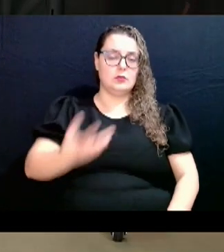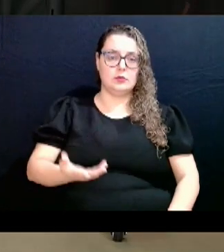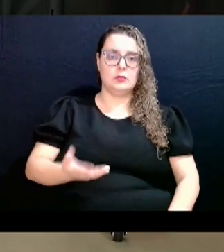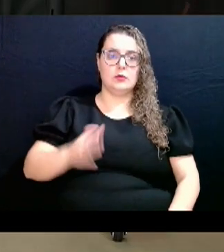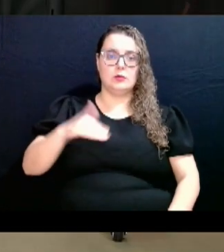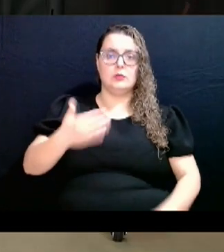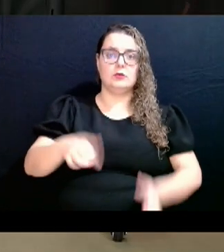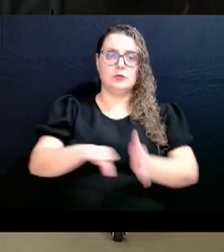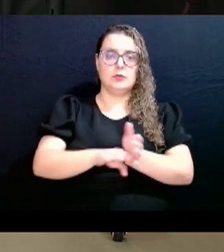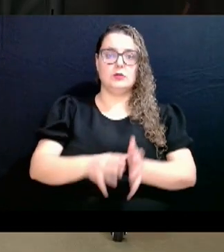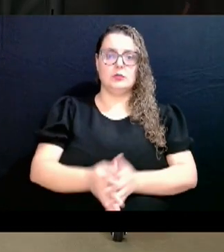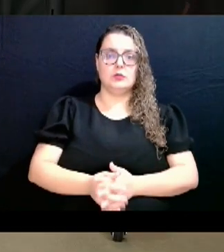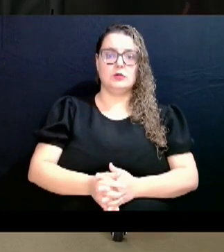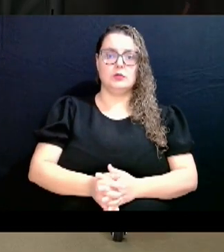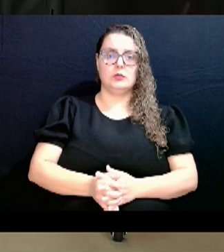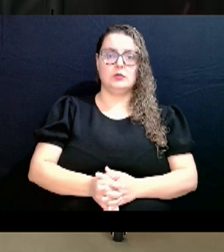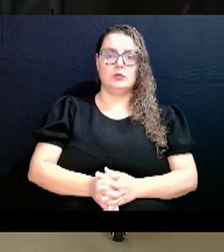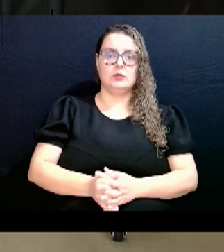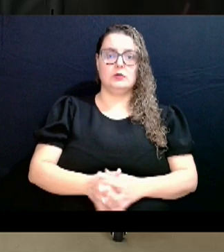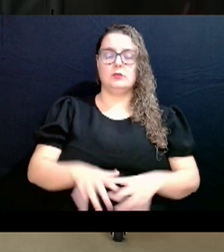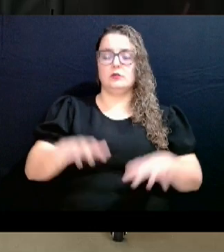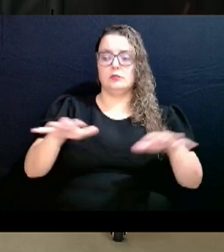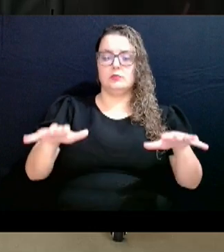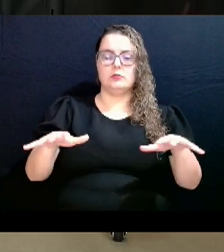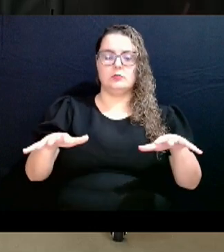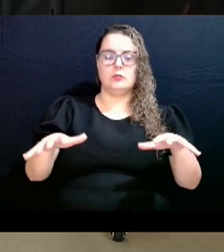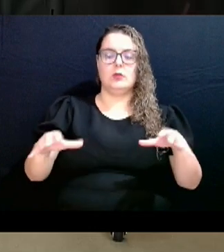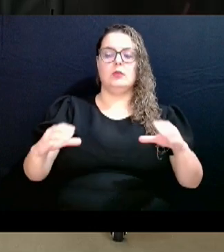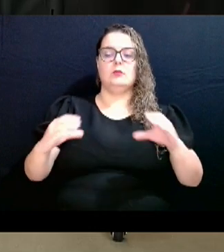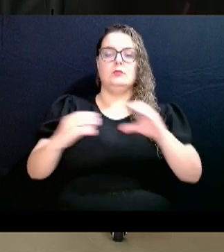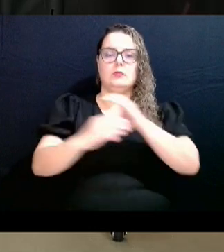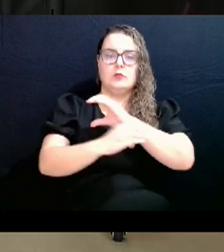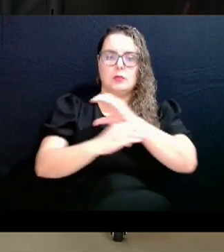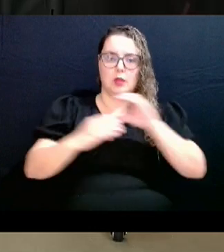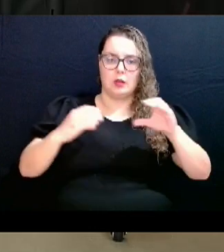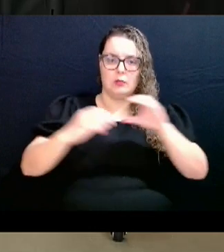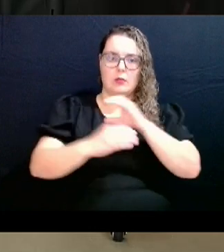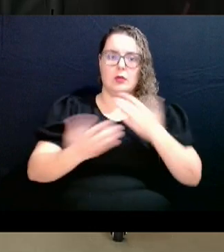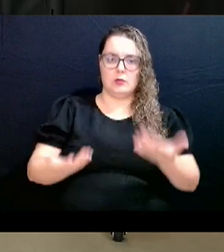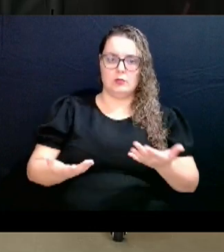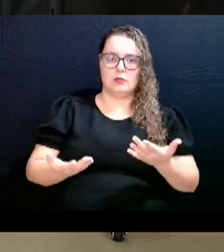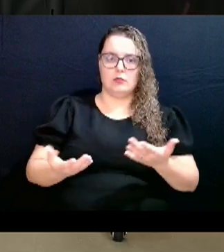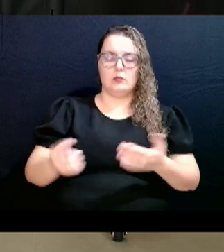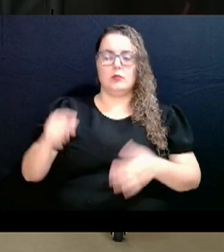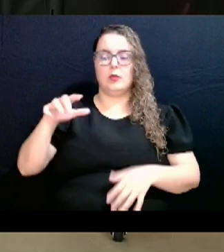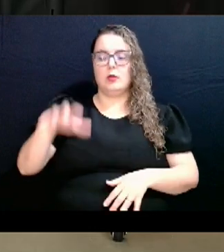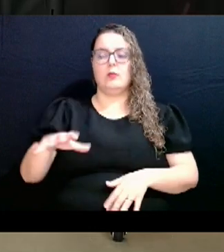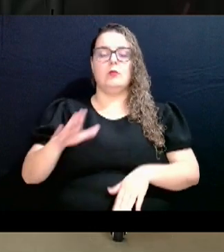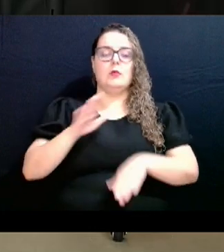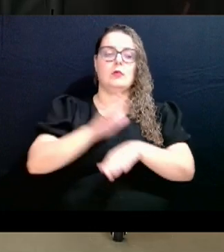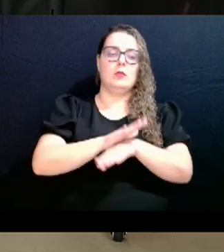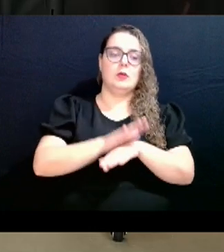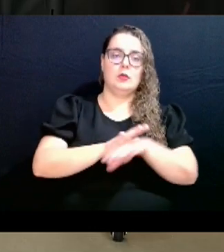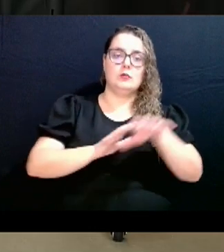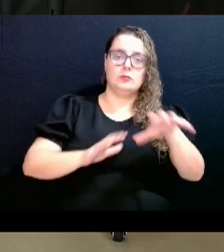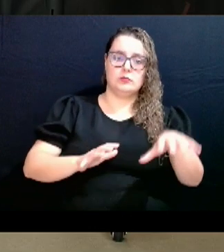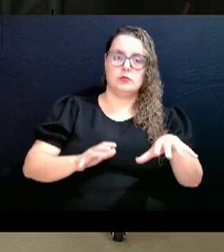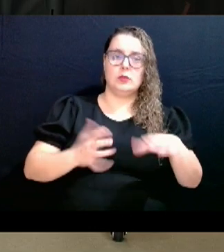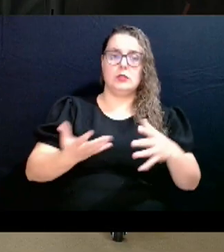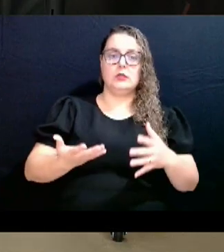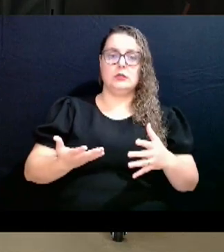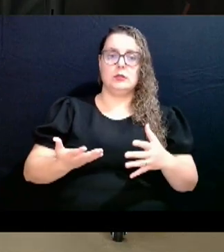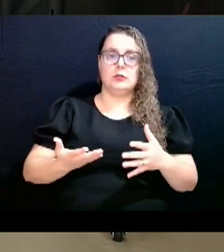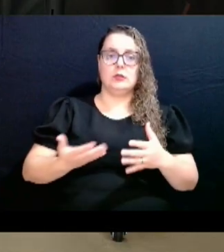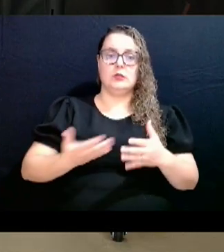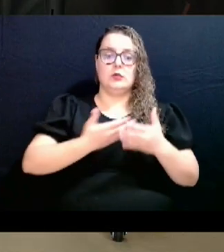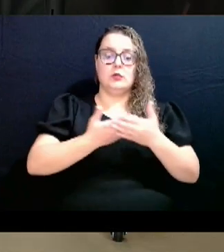são duas áreas que se comunicam, precisam estar em comunicação, porque uma vai auxiliar a outra. Então, num estudo, o profissional